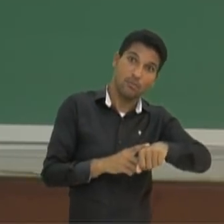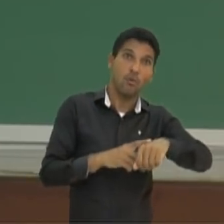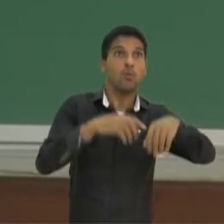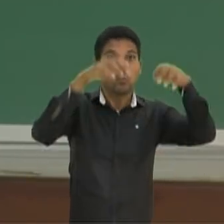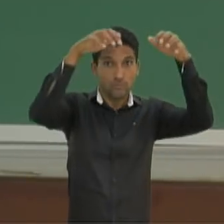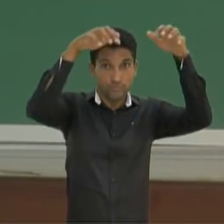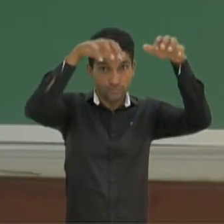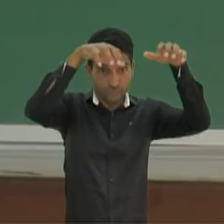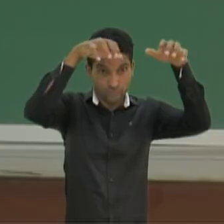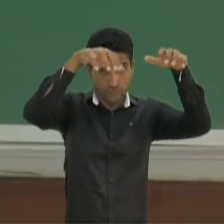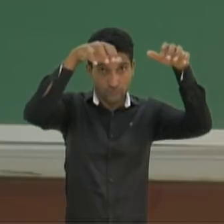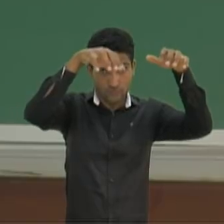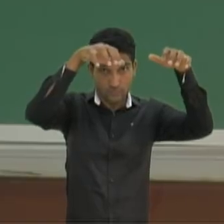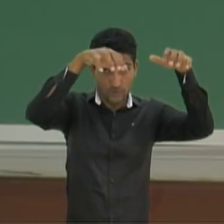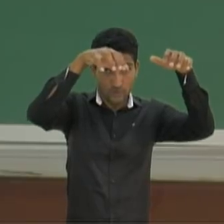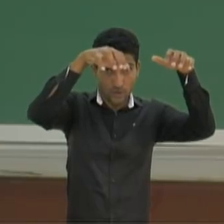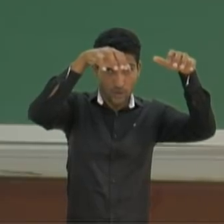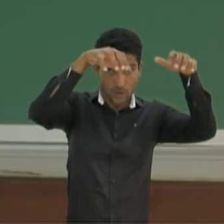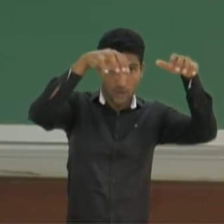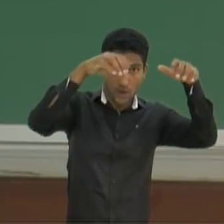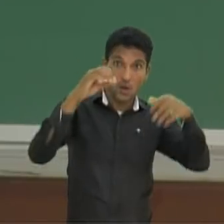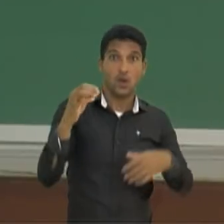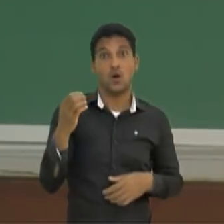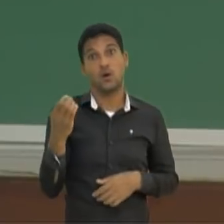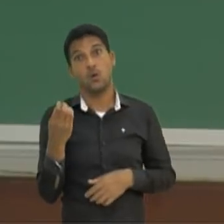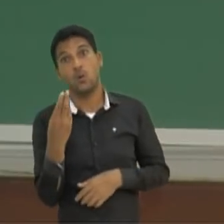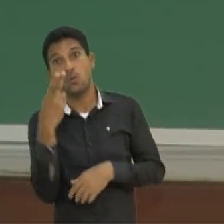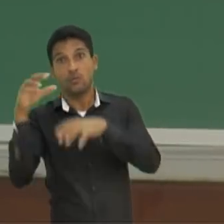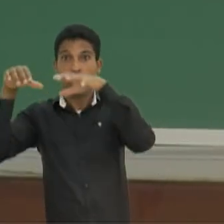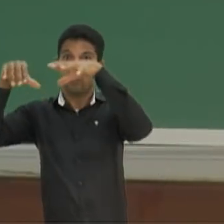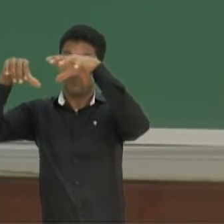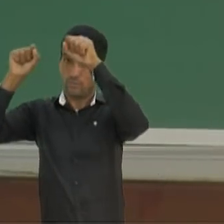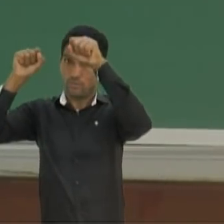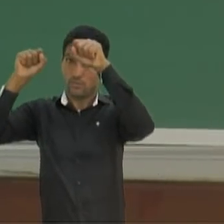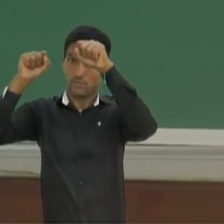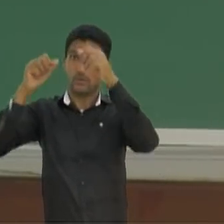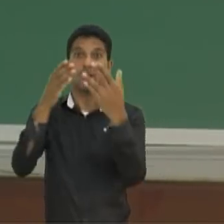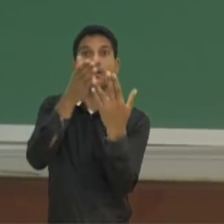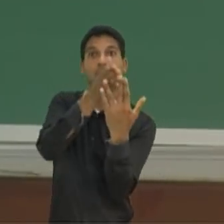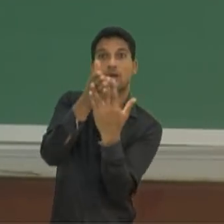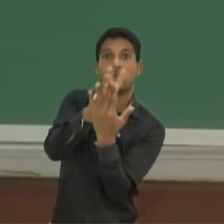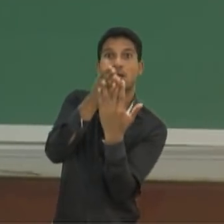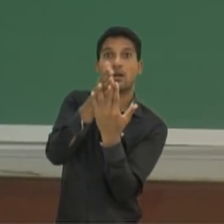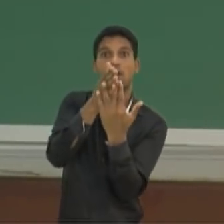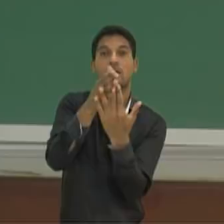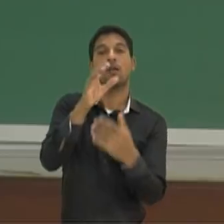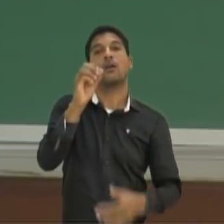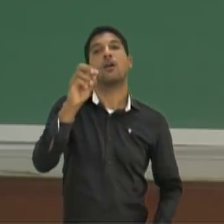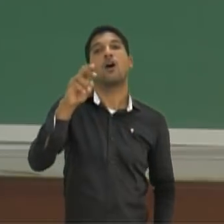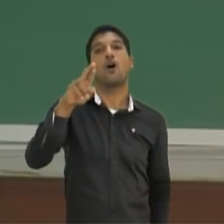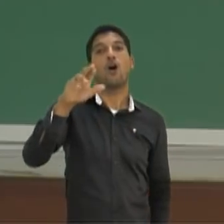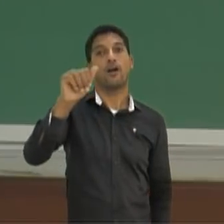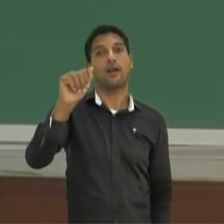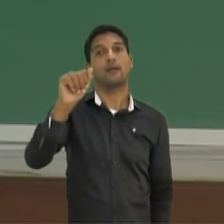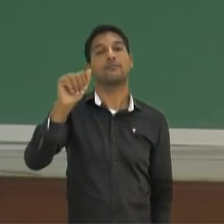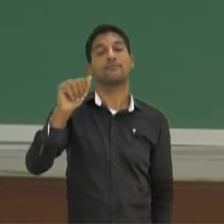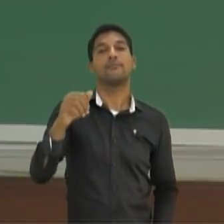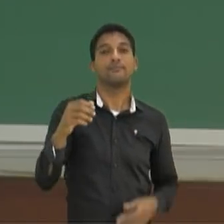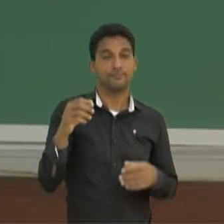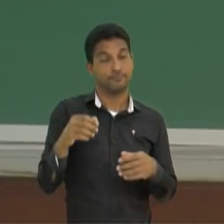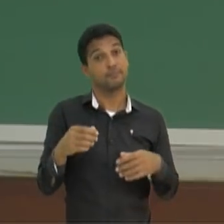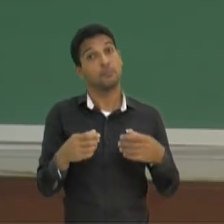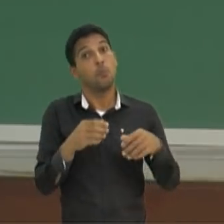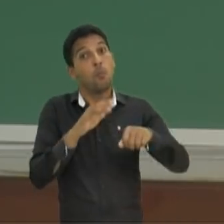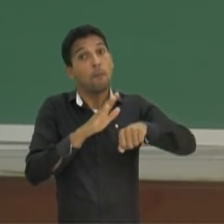se alterna, uma hora vem sol, outra hora vem chuva. A gente tem uma alternância, portanto, conjunção alternativa.